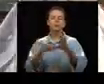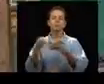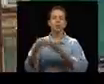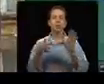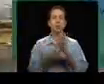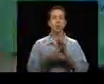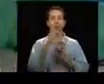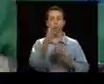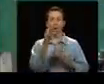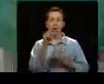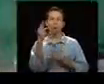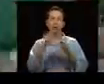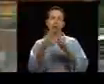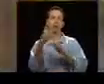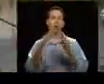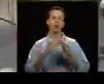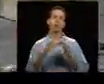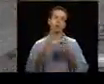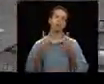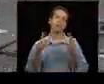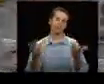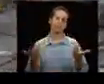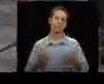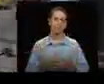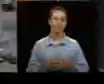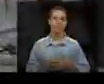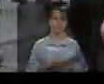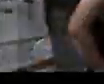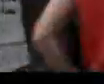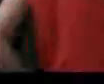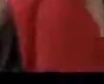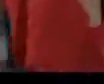eu reciclo, entendeu? Lixo é o que você faz na sua casa.